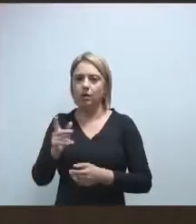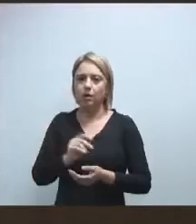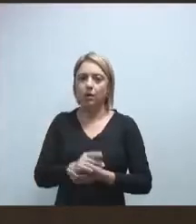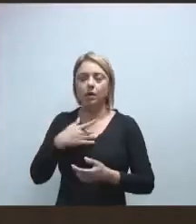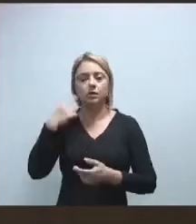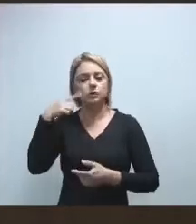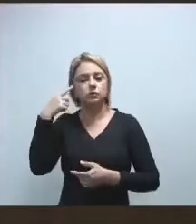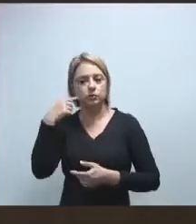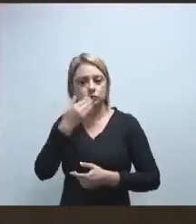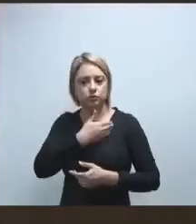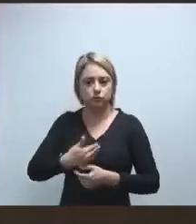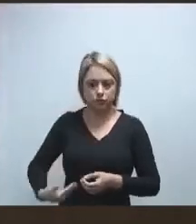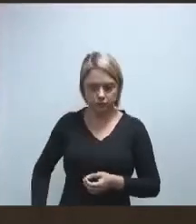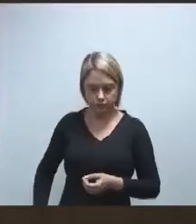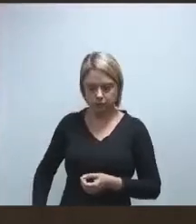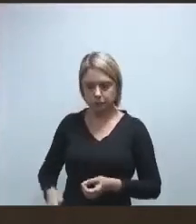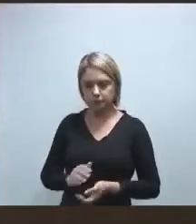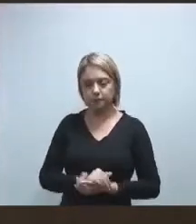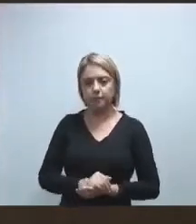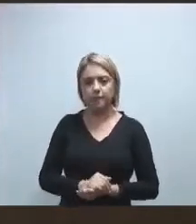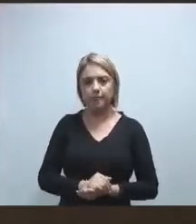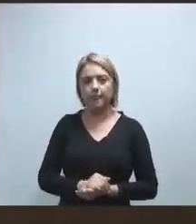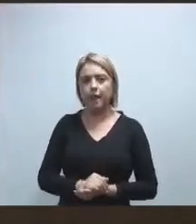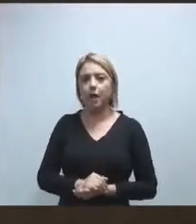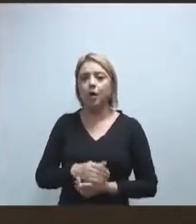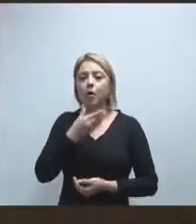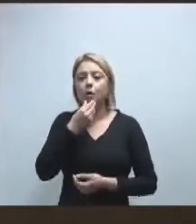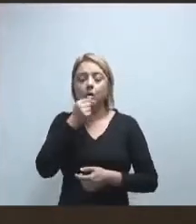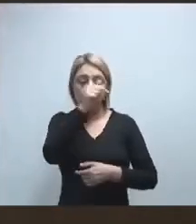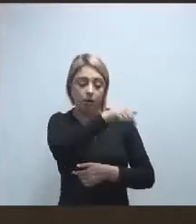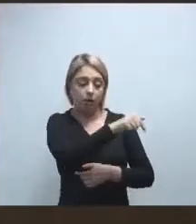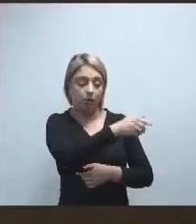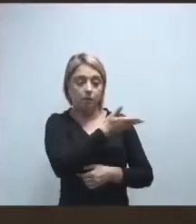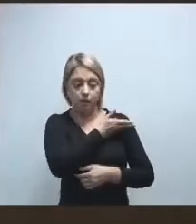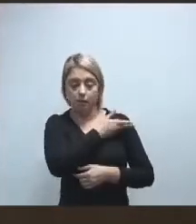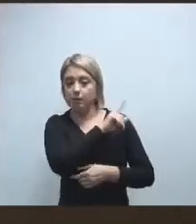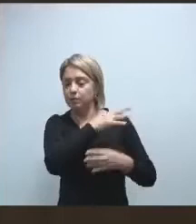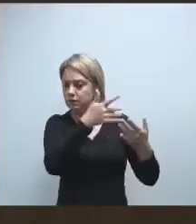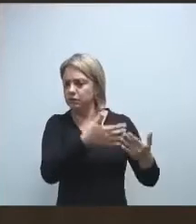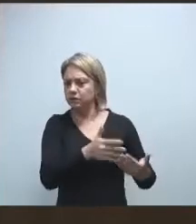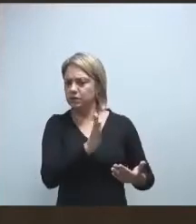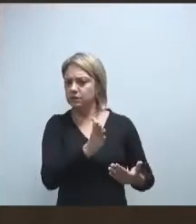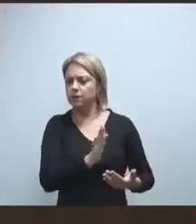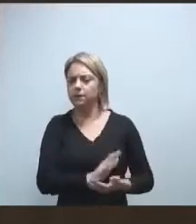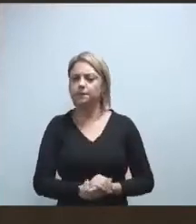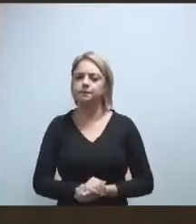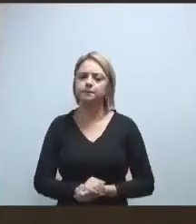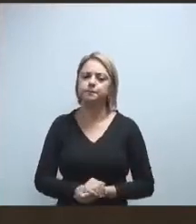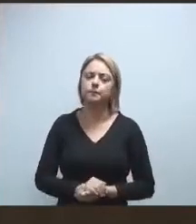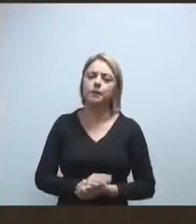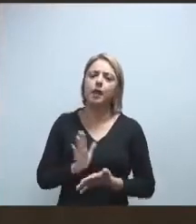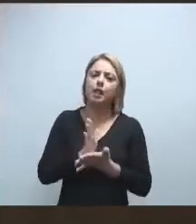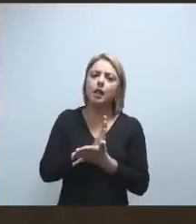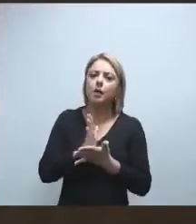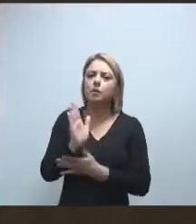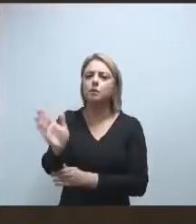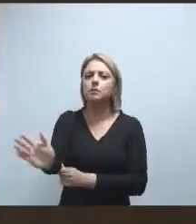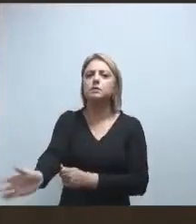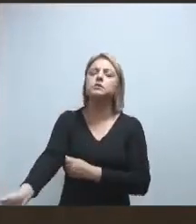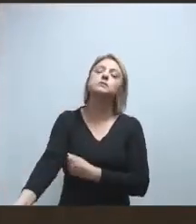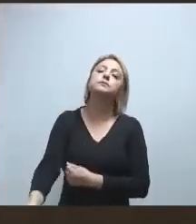ser advogados da união o que o ares i já descreveu tão bem agora tem alguma